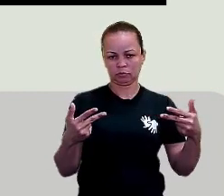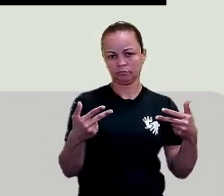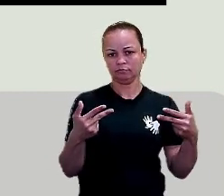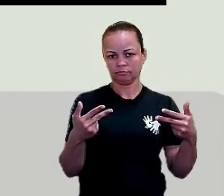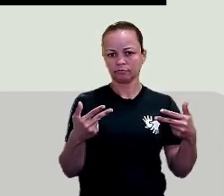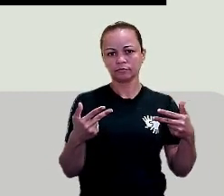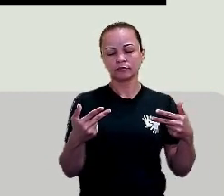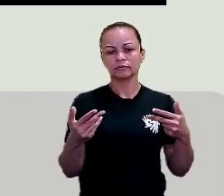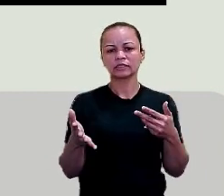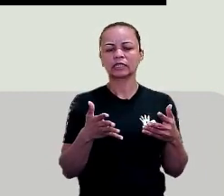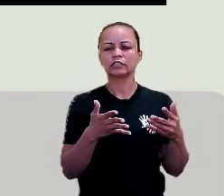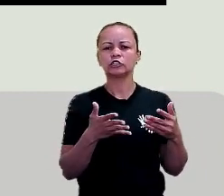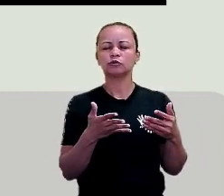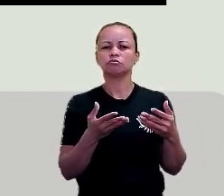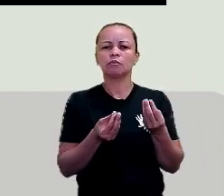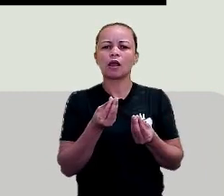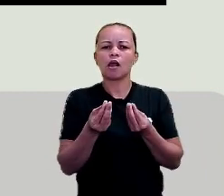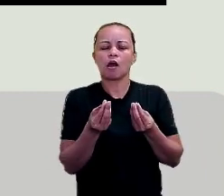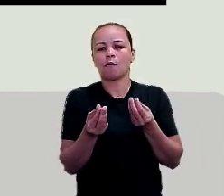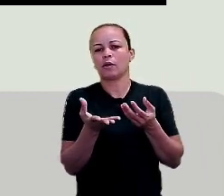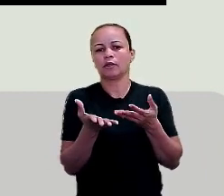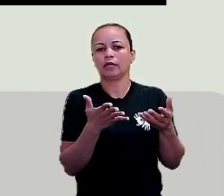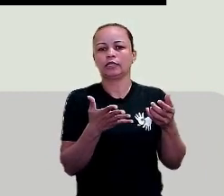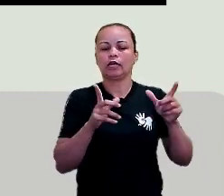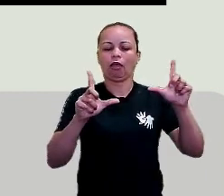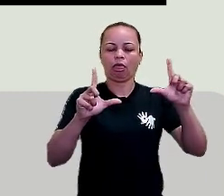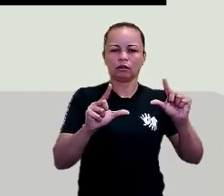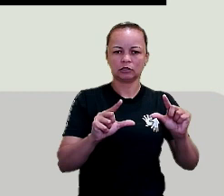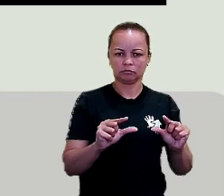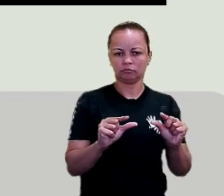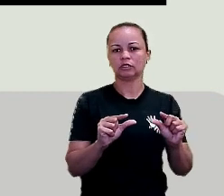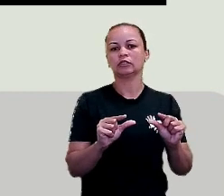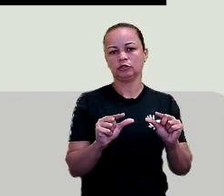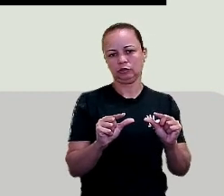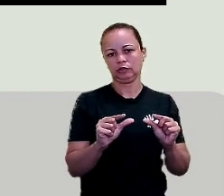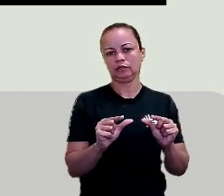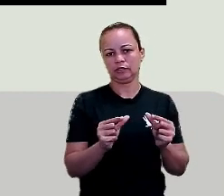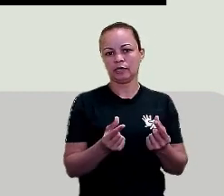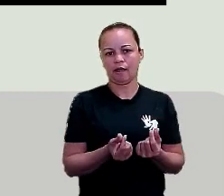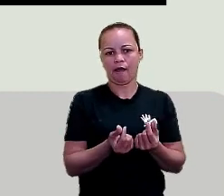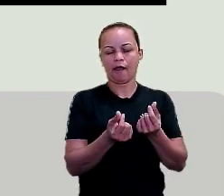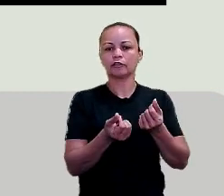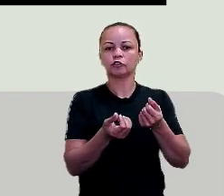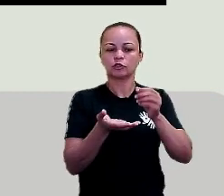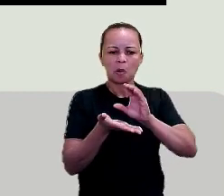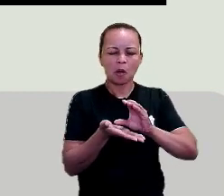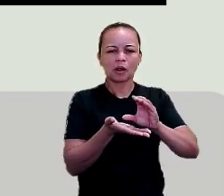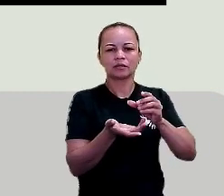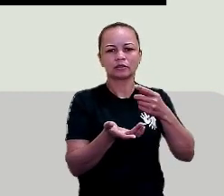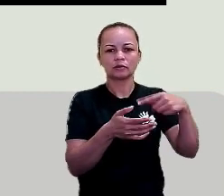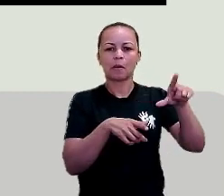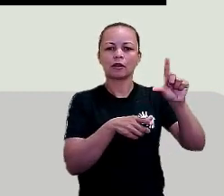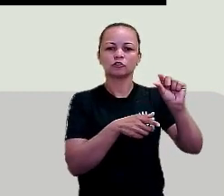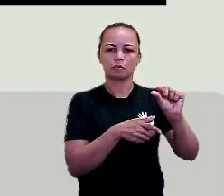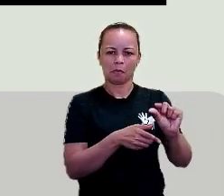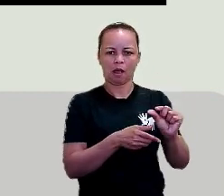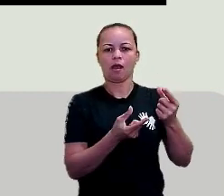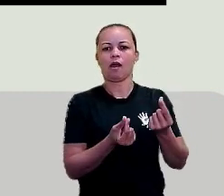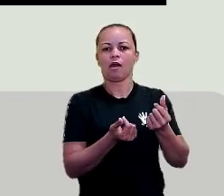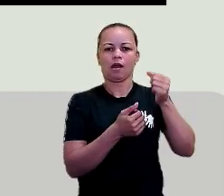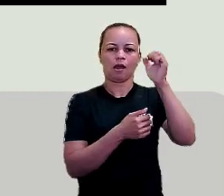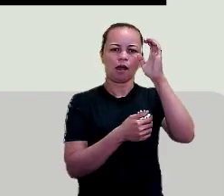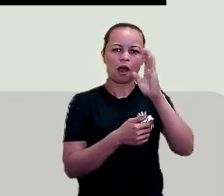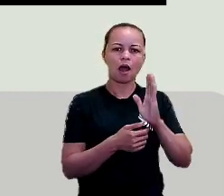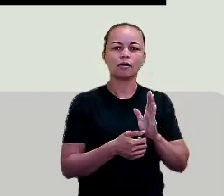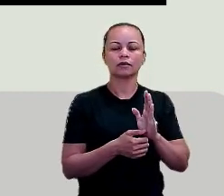coisas e de uma melhor maneira que reduzisse gastos, certo? E que tornasse o produto mais barato,